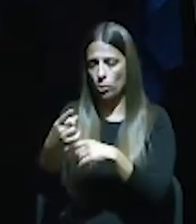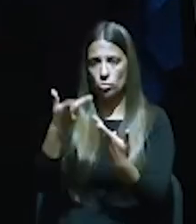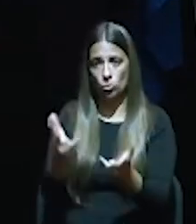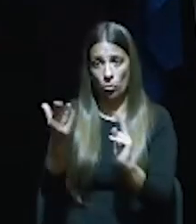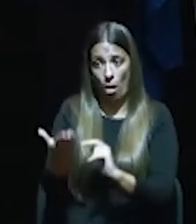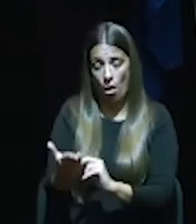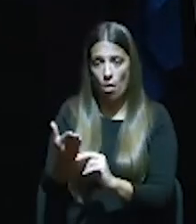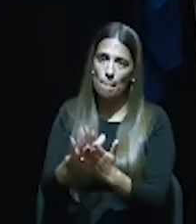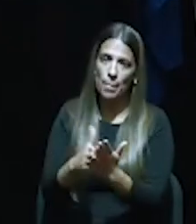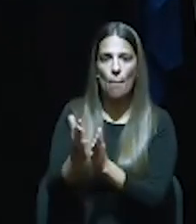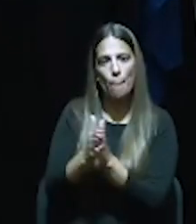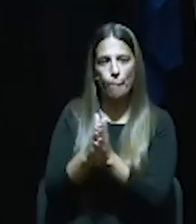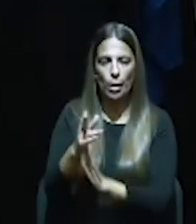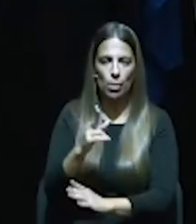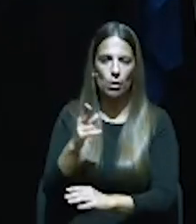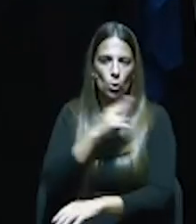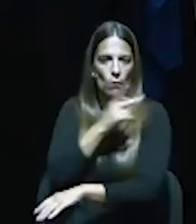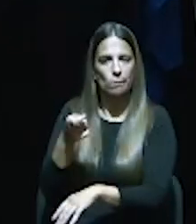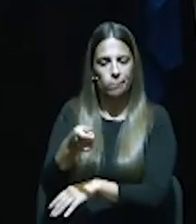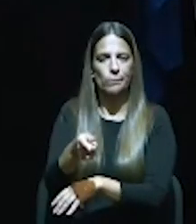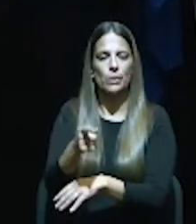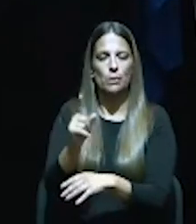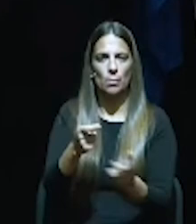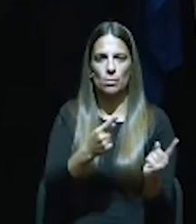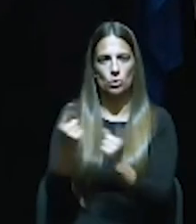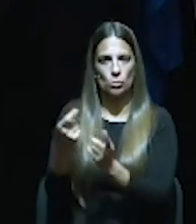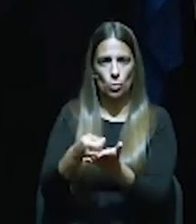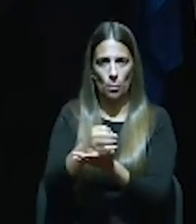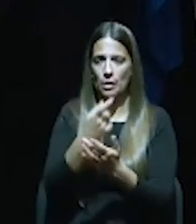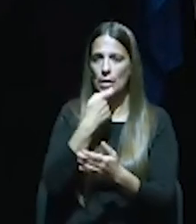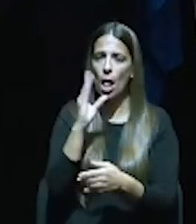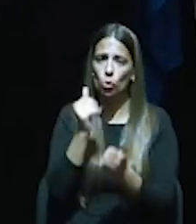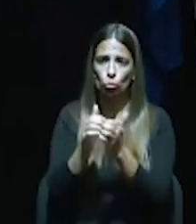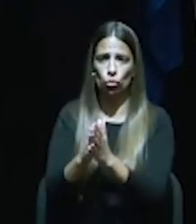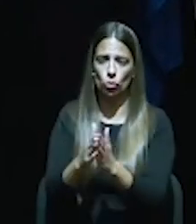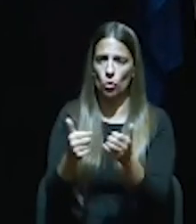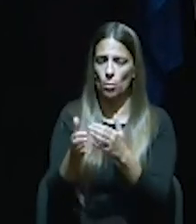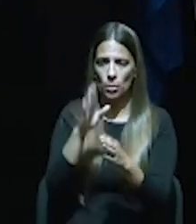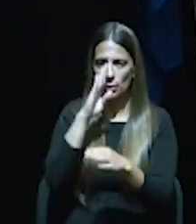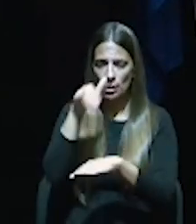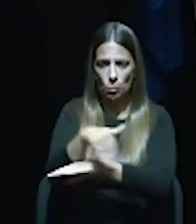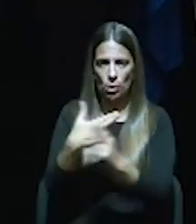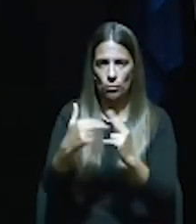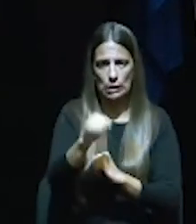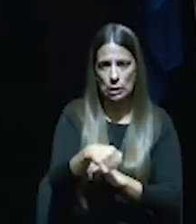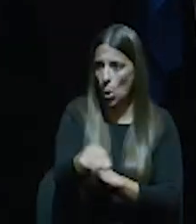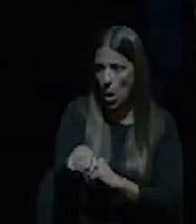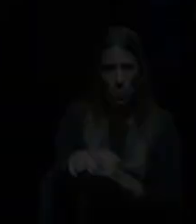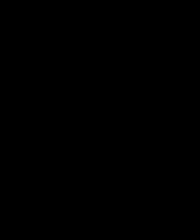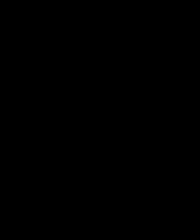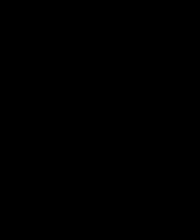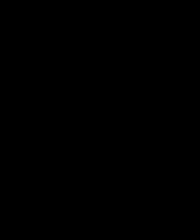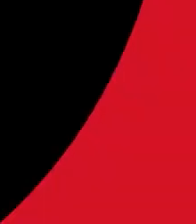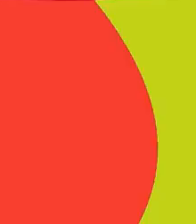Mas não só. Também a gratuidade dos transportes deve ser alargada a todos os estudantes que aqui estudem, tenham residência fiscal ou não, como sempre defendemos.